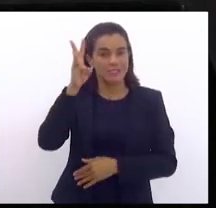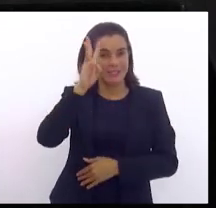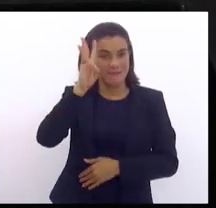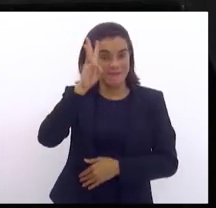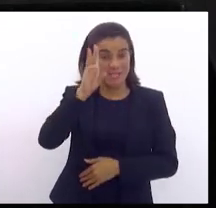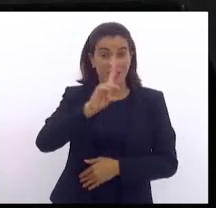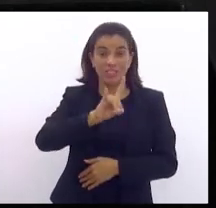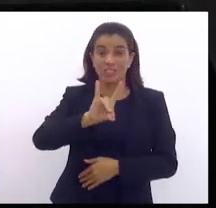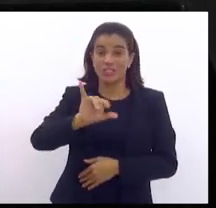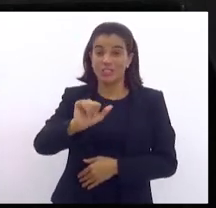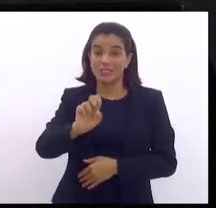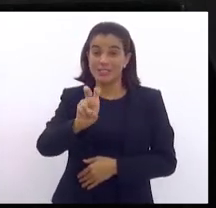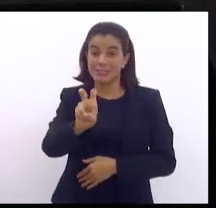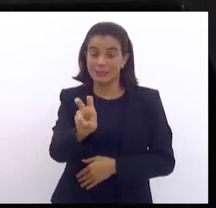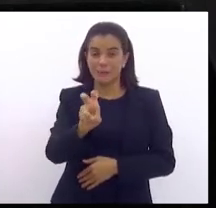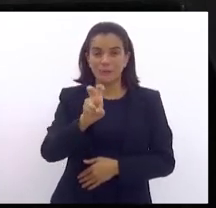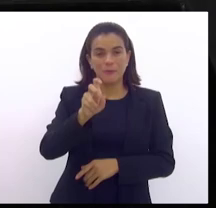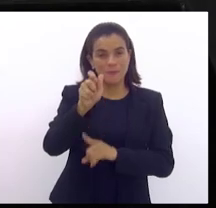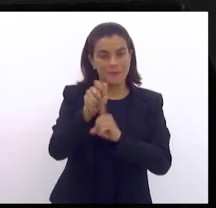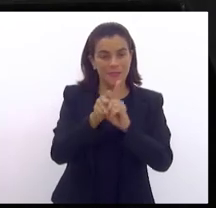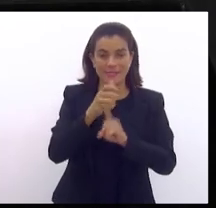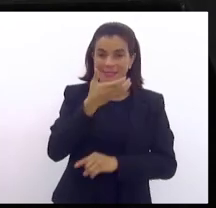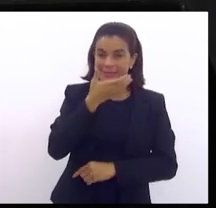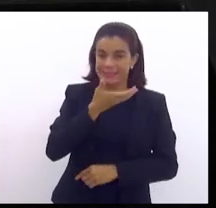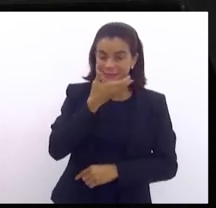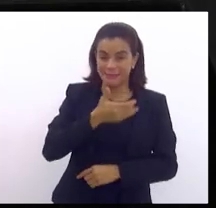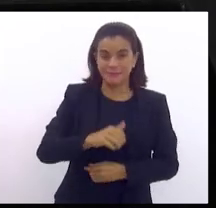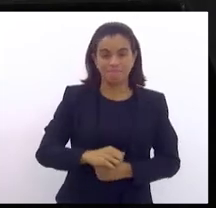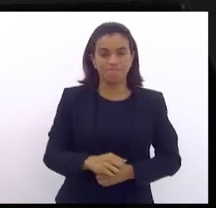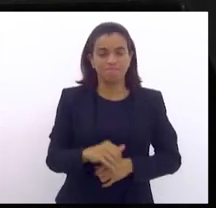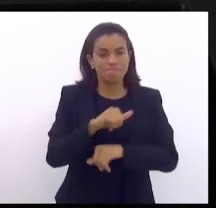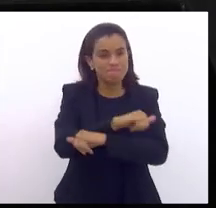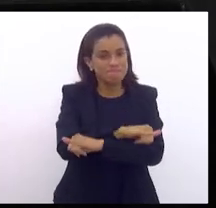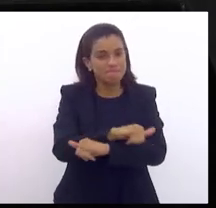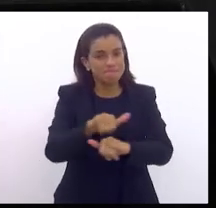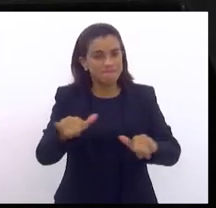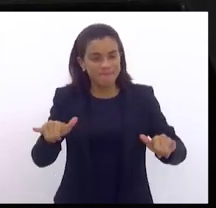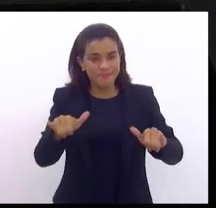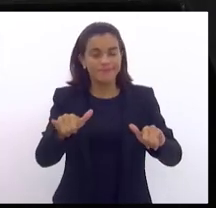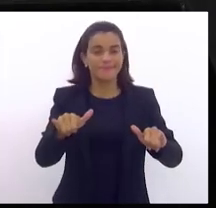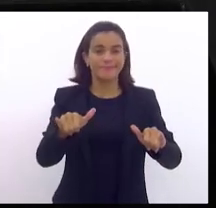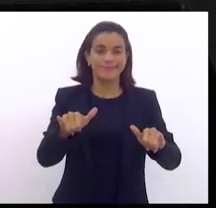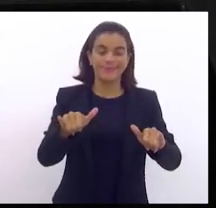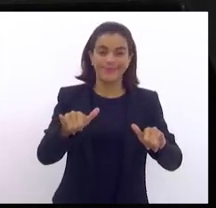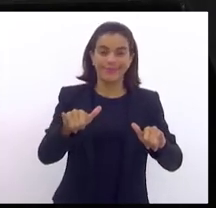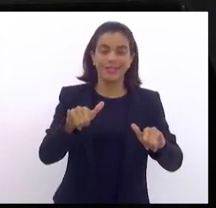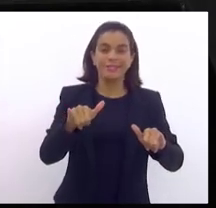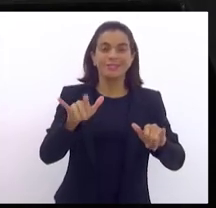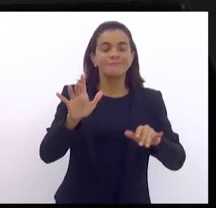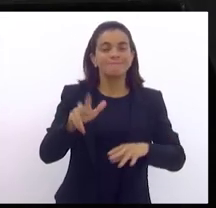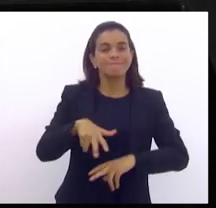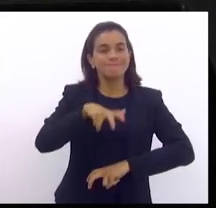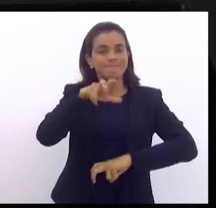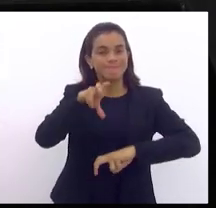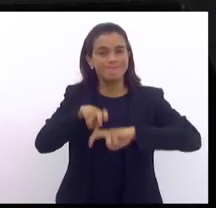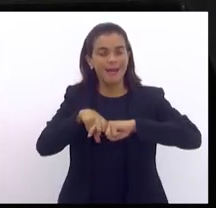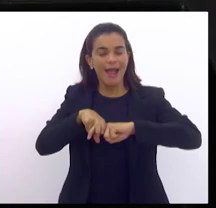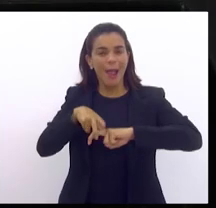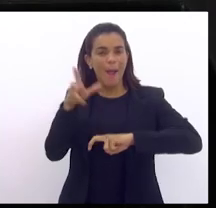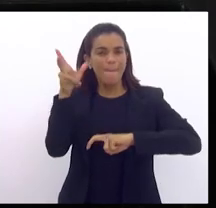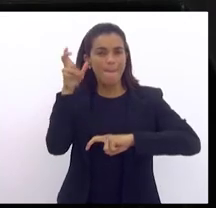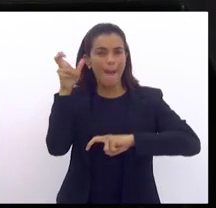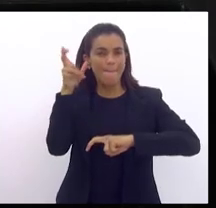terça-feira, dia 5 de dezembro, dizer, senhor presidente, que após ouvir atentamente